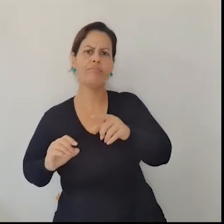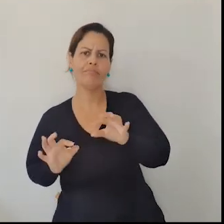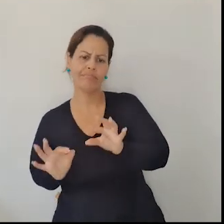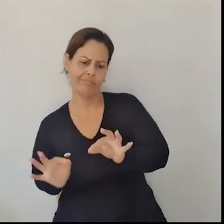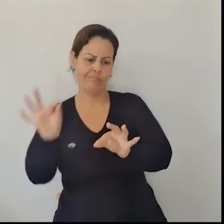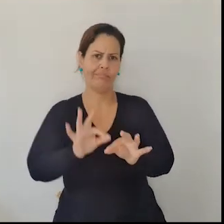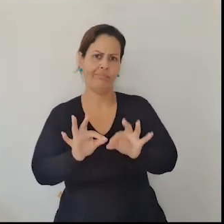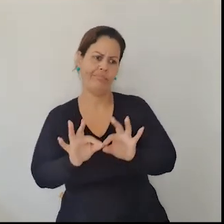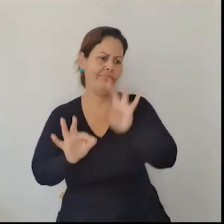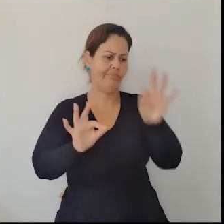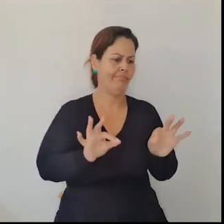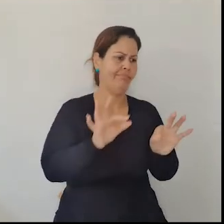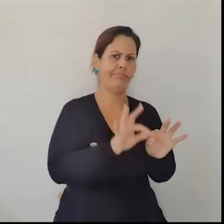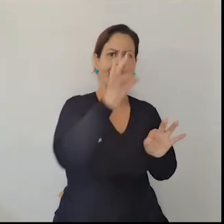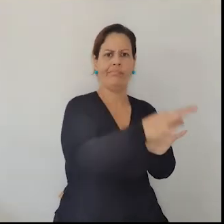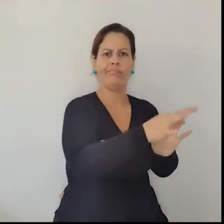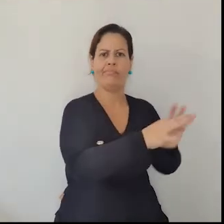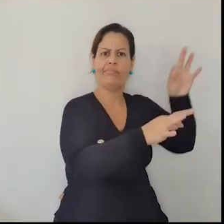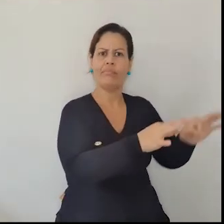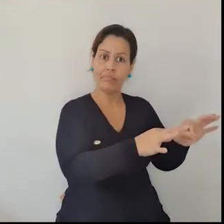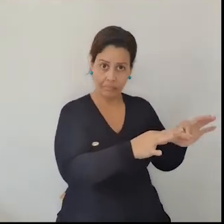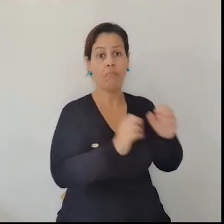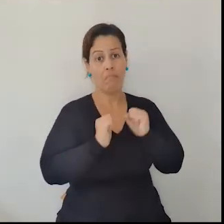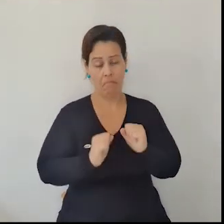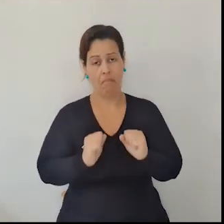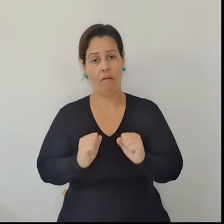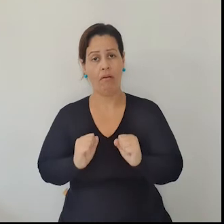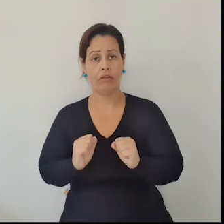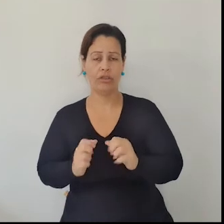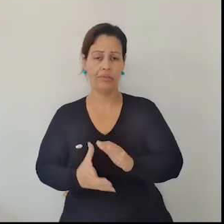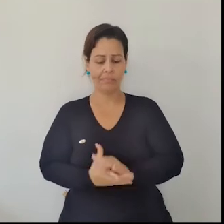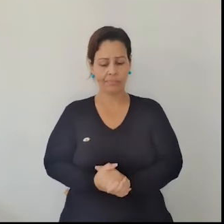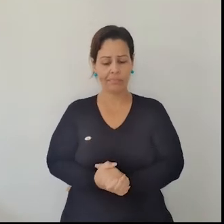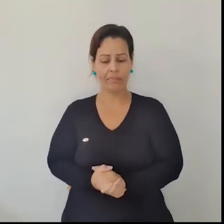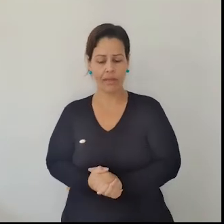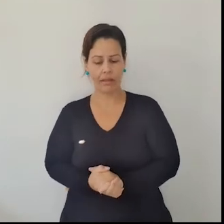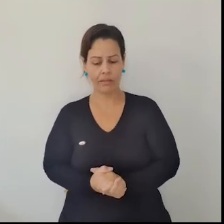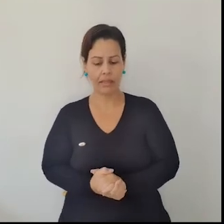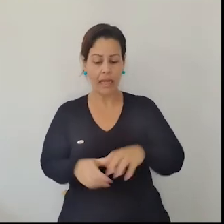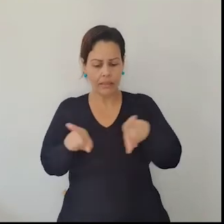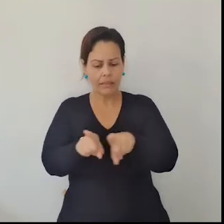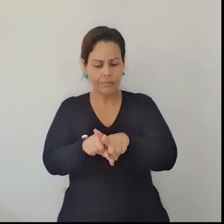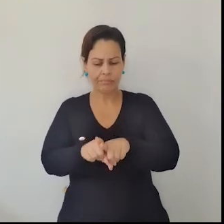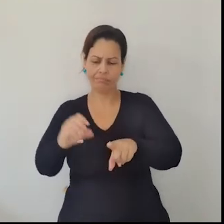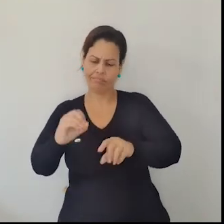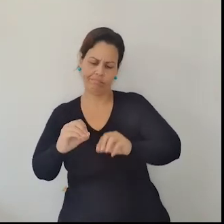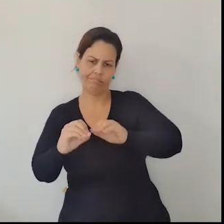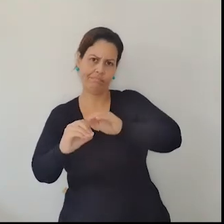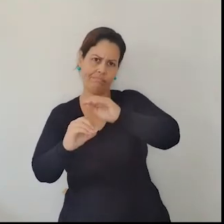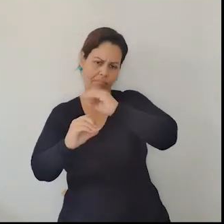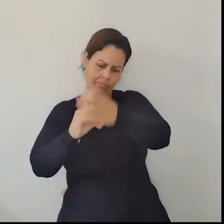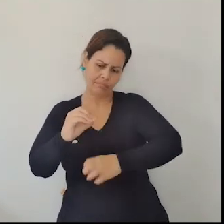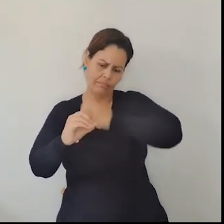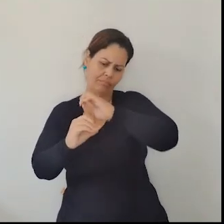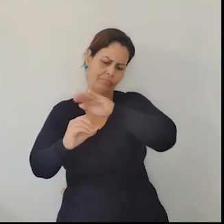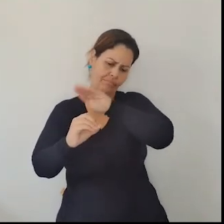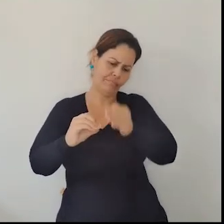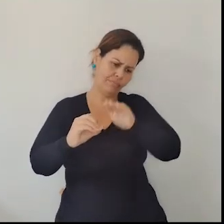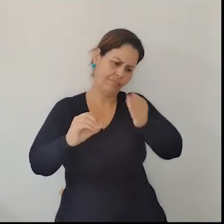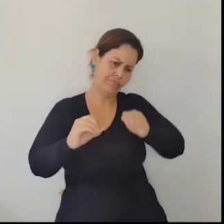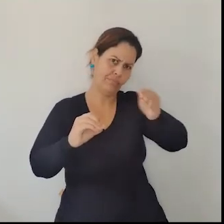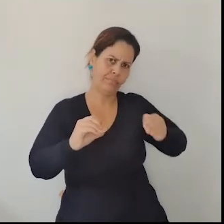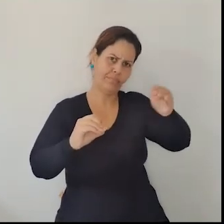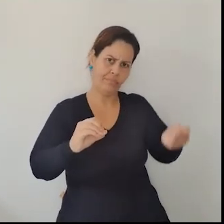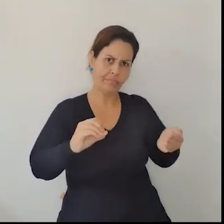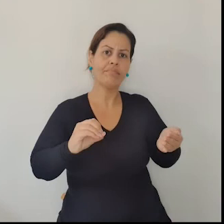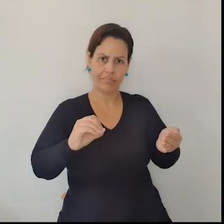camada para mais externa, e para tal é necessário que ele ganhe energia externa, e um elétron que saltou para